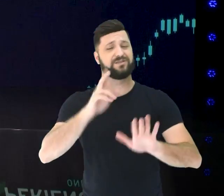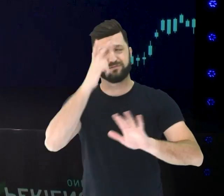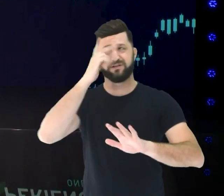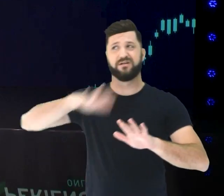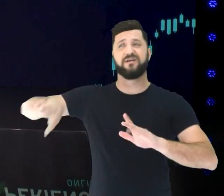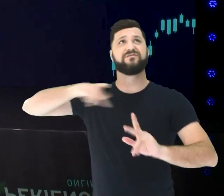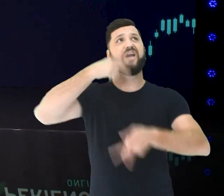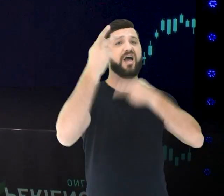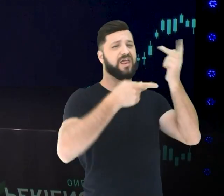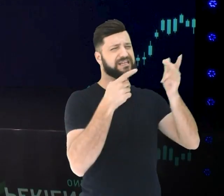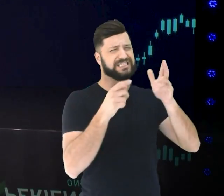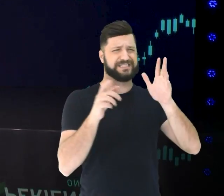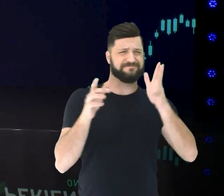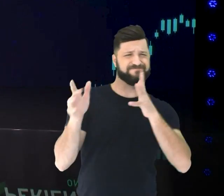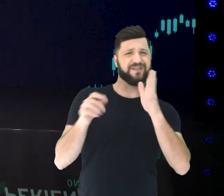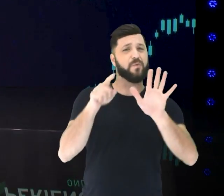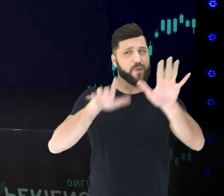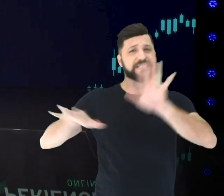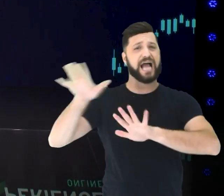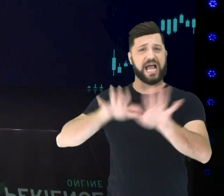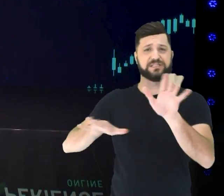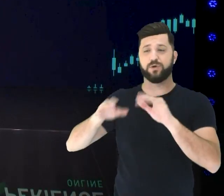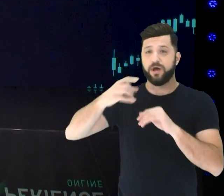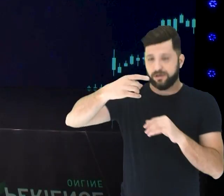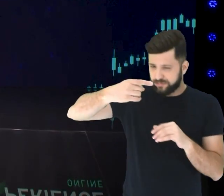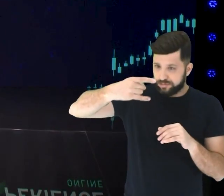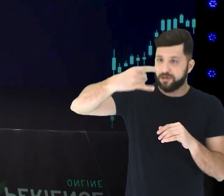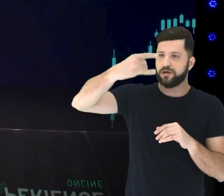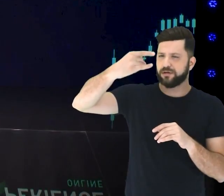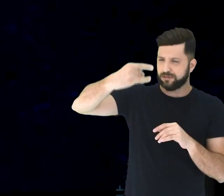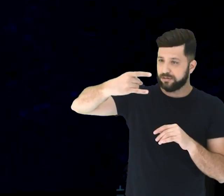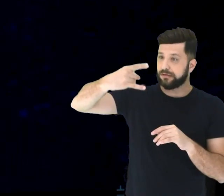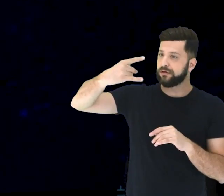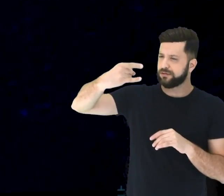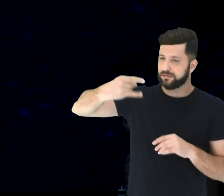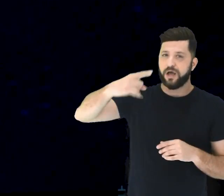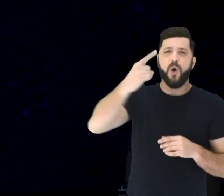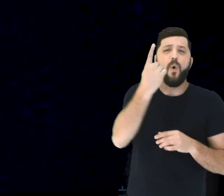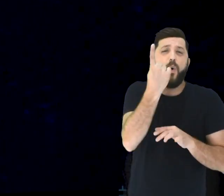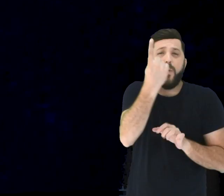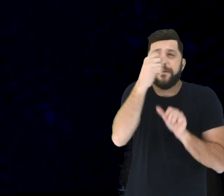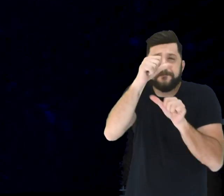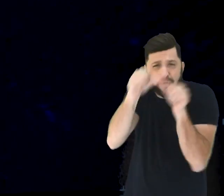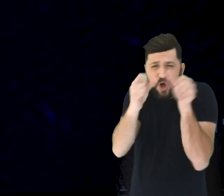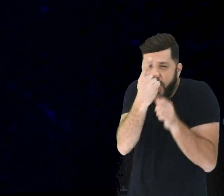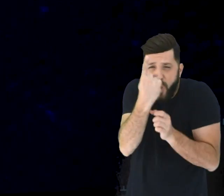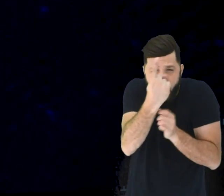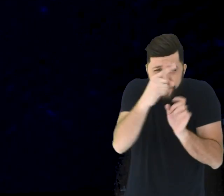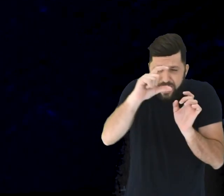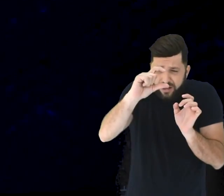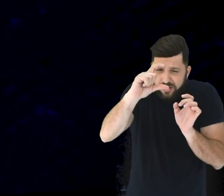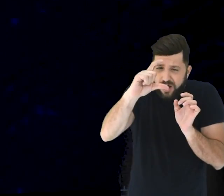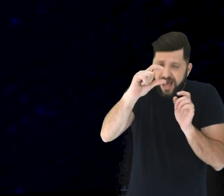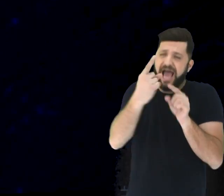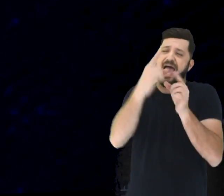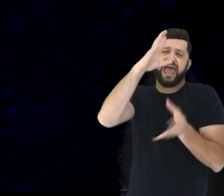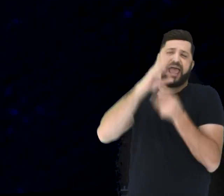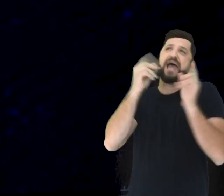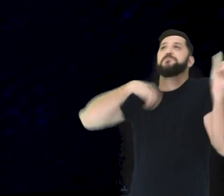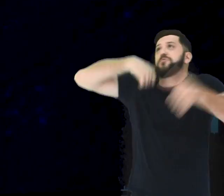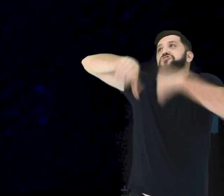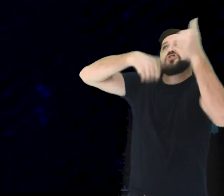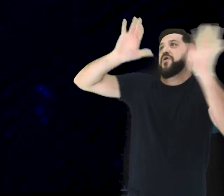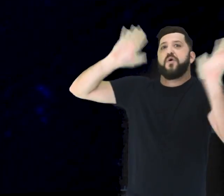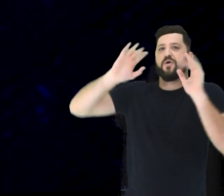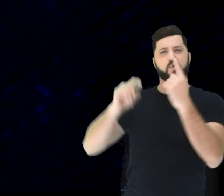eu tenho muita gente considera que basta fechar uma barra para cima para fora da região da lateralidade para dizer que o mercado mudou